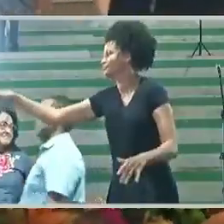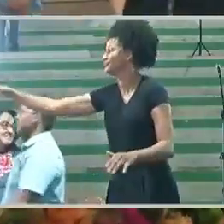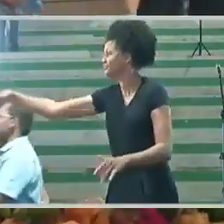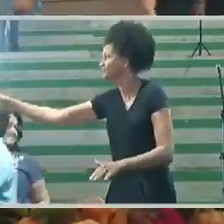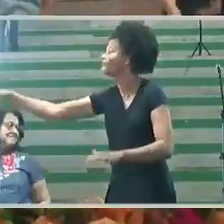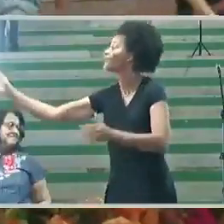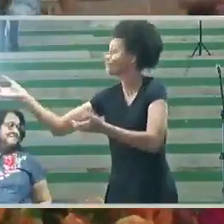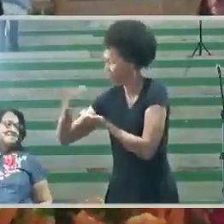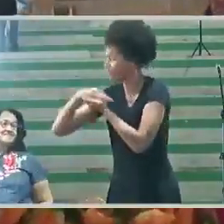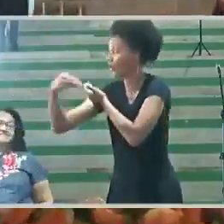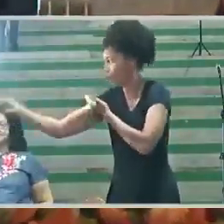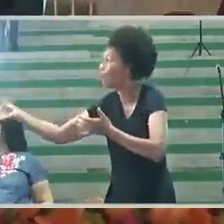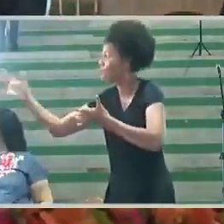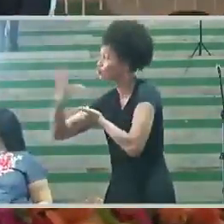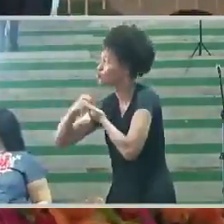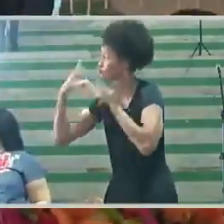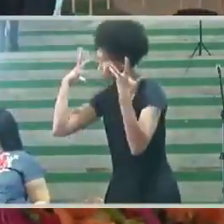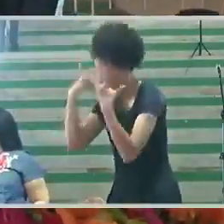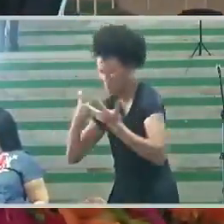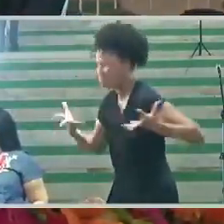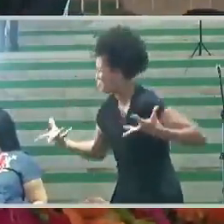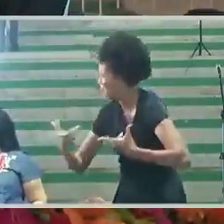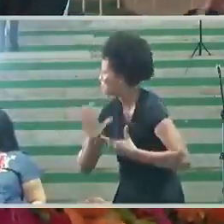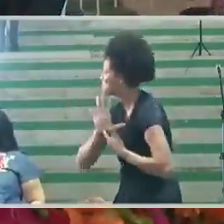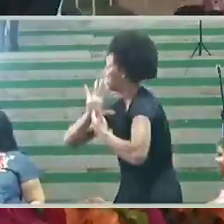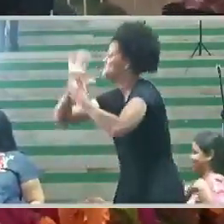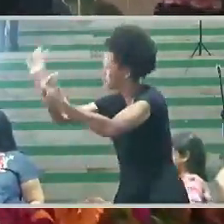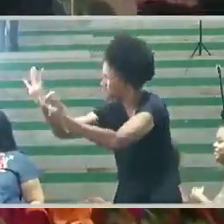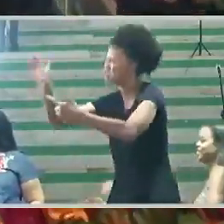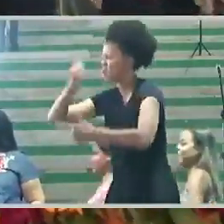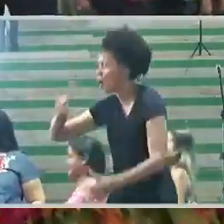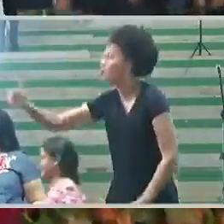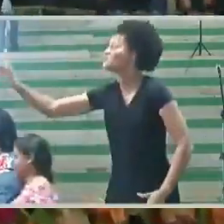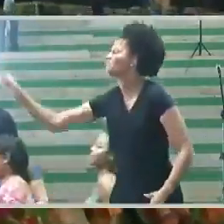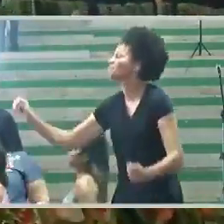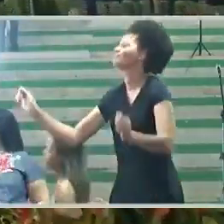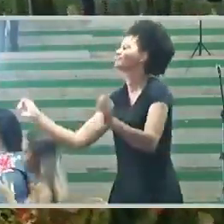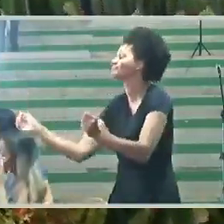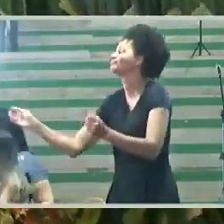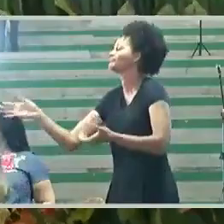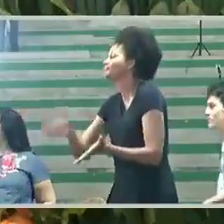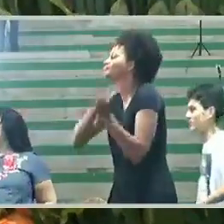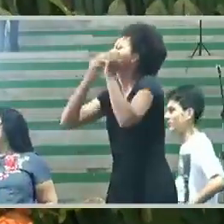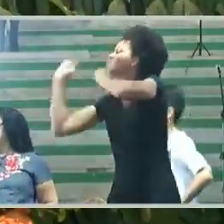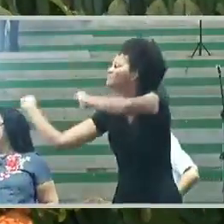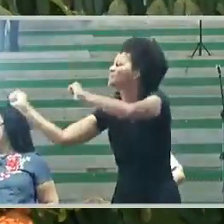Ensina um hino pra eles. Eu quero ver se você não vai dar um pulo agora.